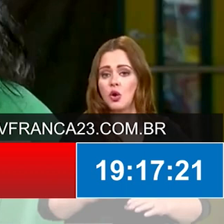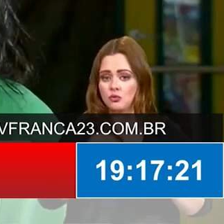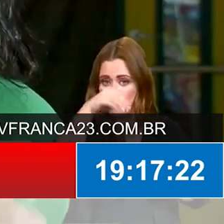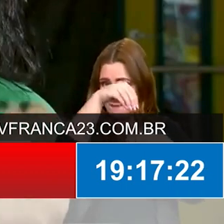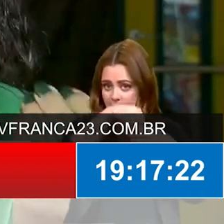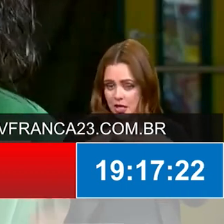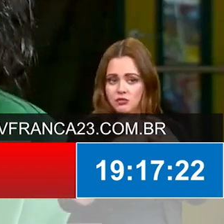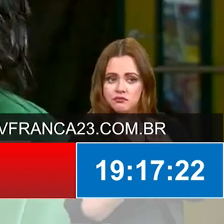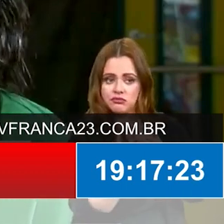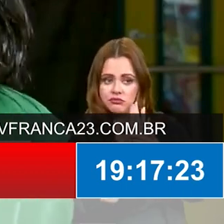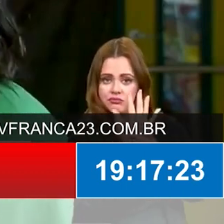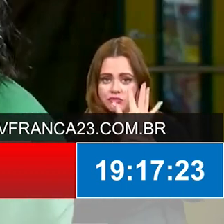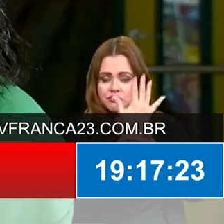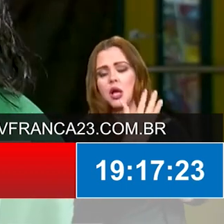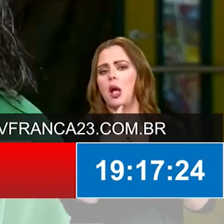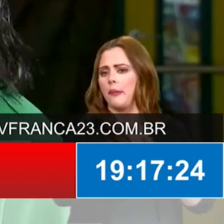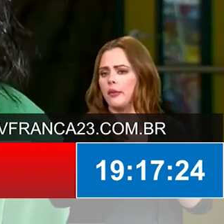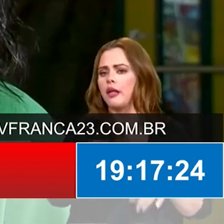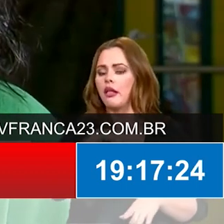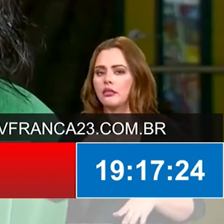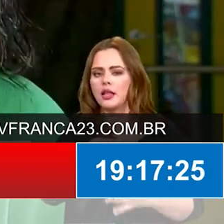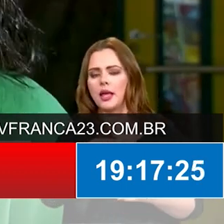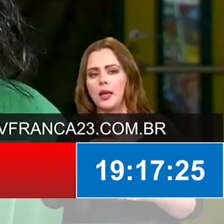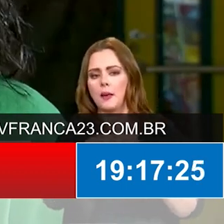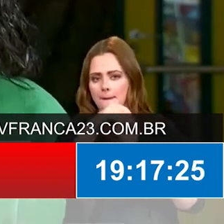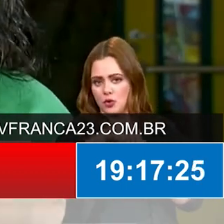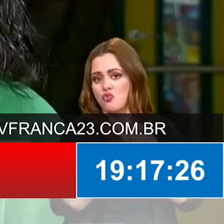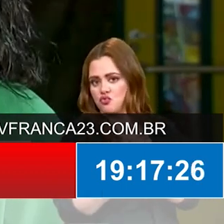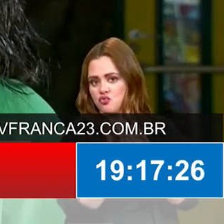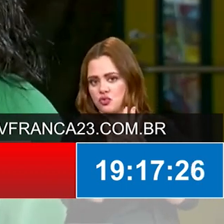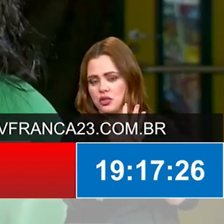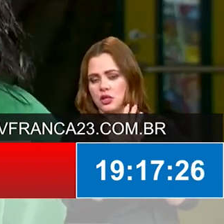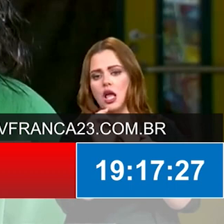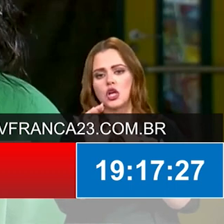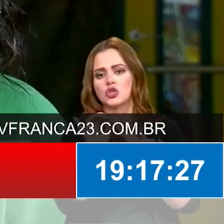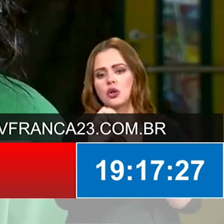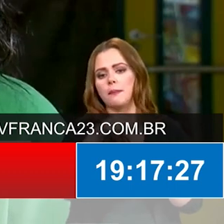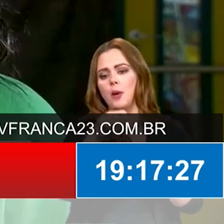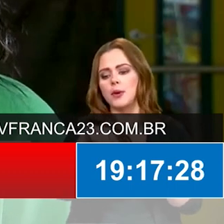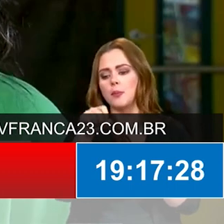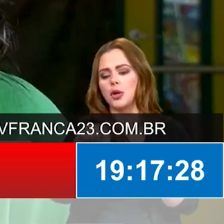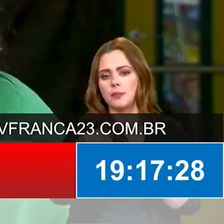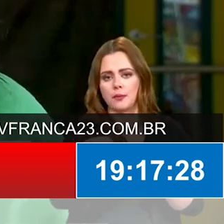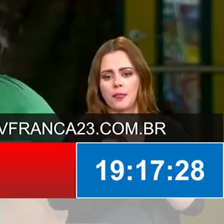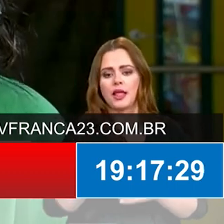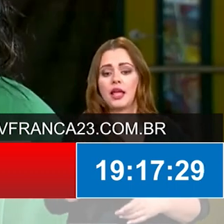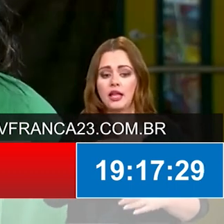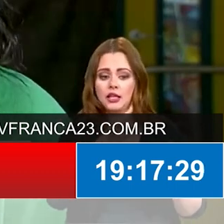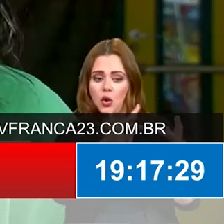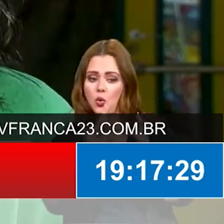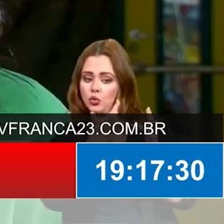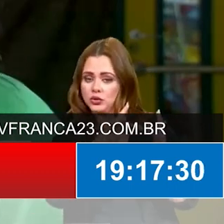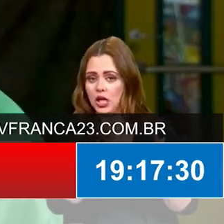plantio, desde a questão da sementeira, porque tem algumas plantinhas que são as sementes, então eles têm contato com a sementeira, eles têm